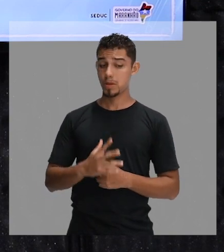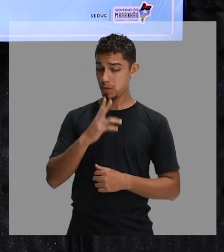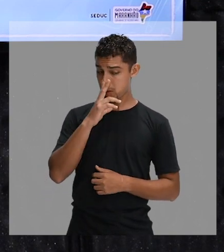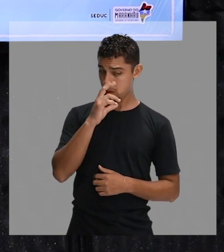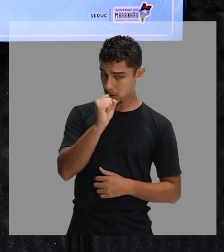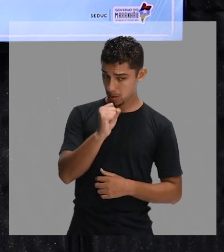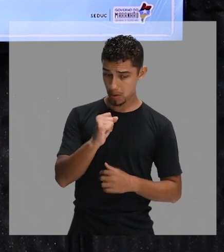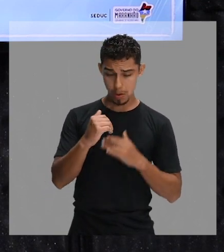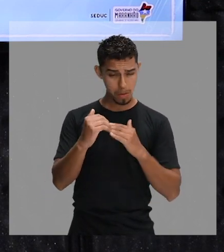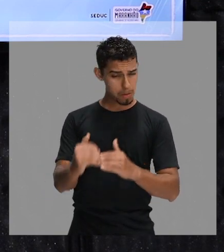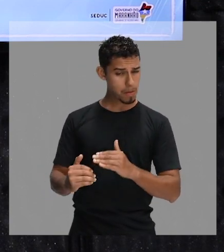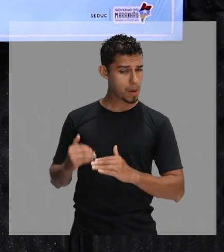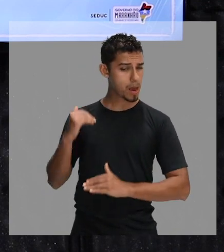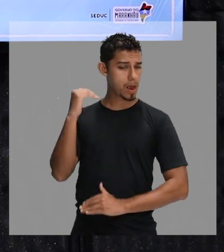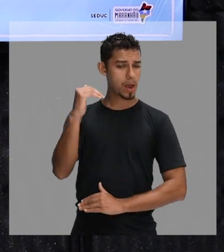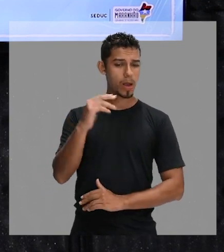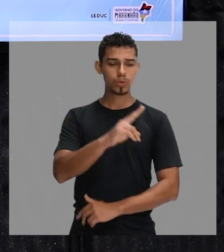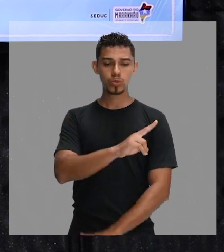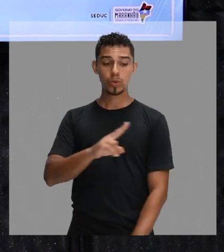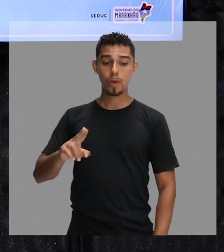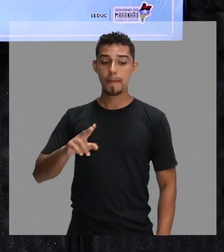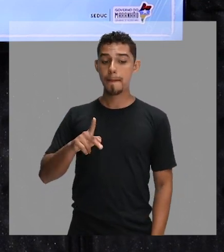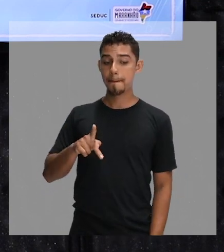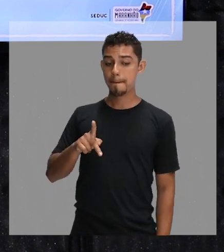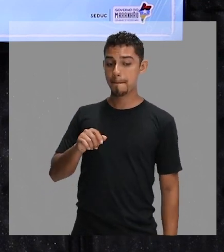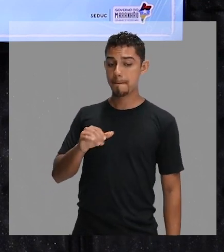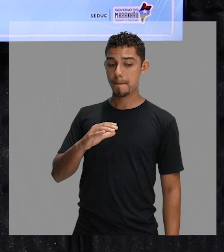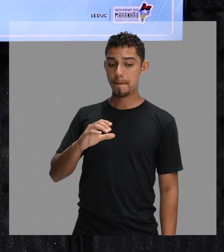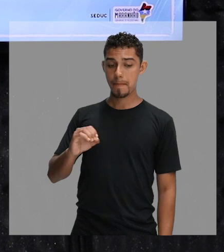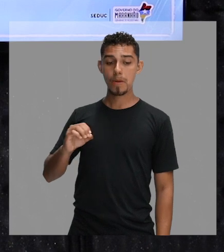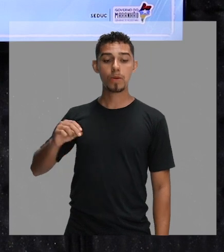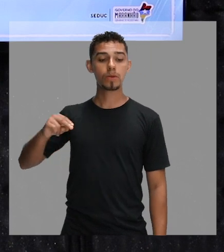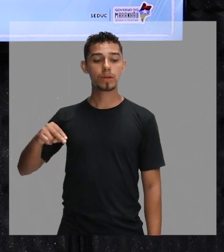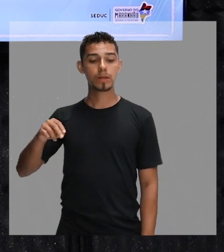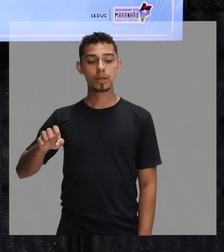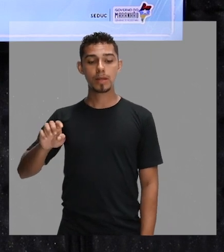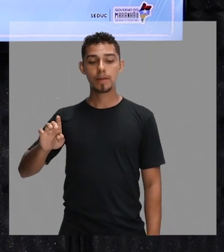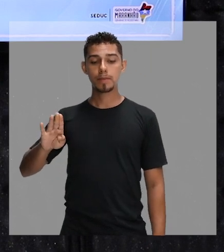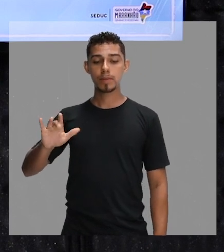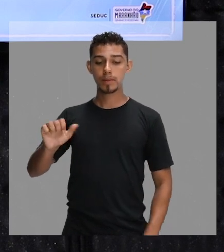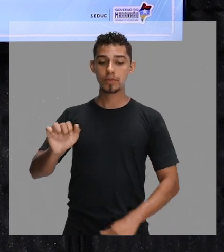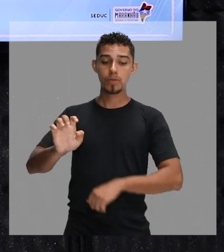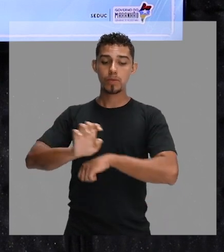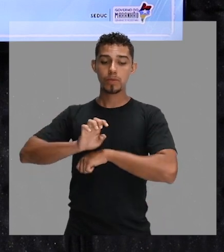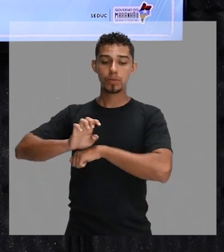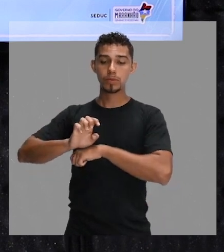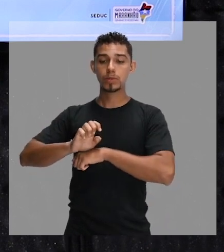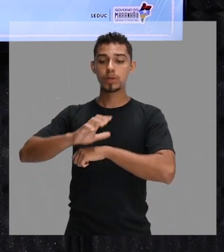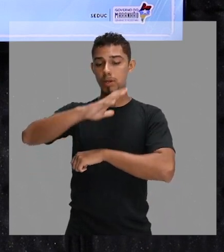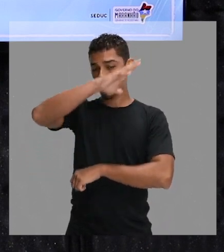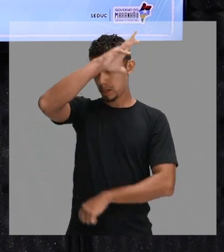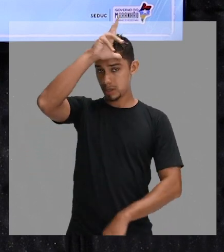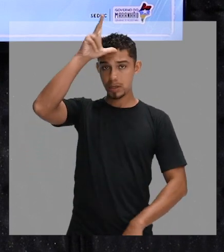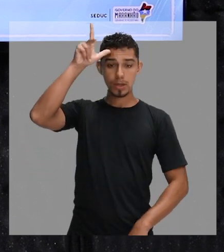culminante, ponto de maior altitude, é o Pico da Neblina, localizado no estado do Amazonas, com